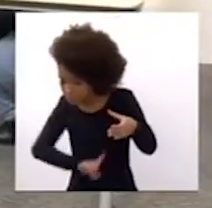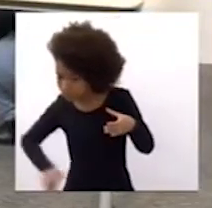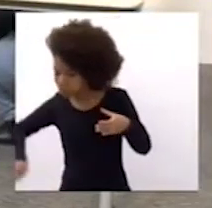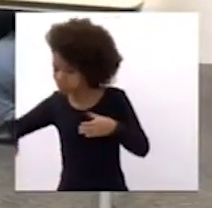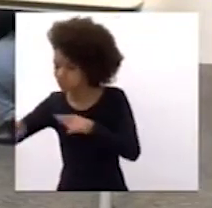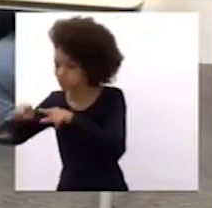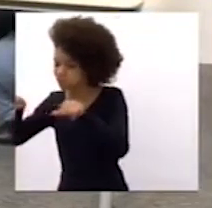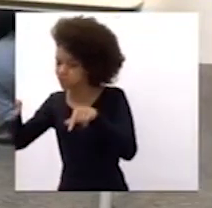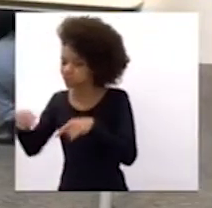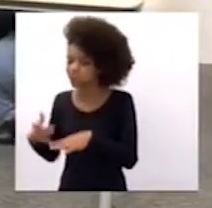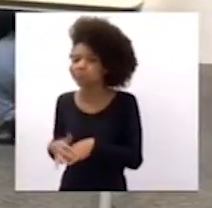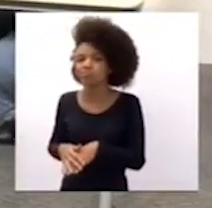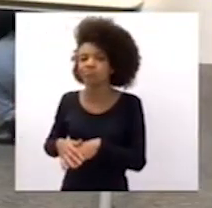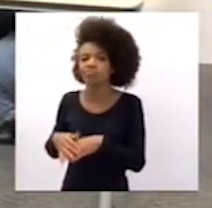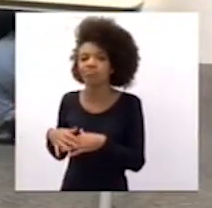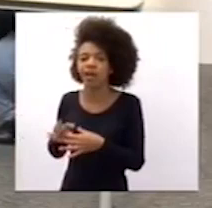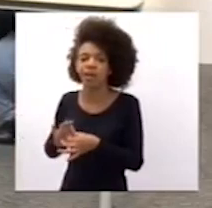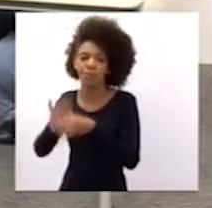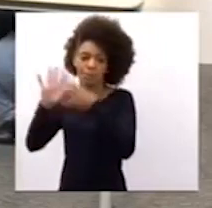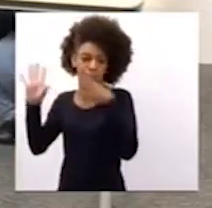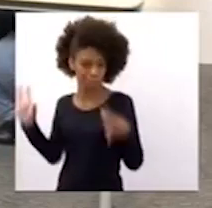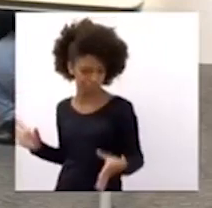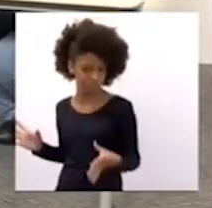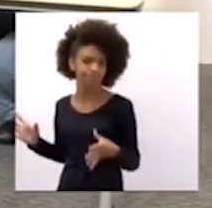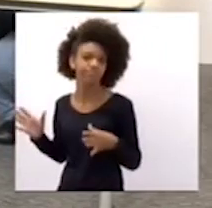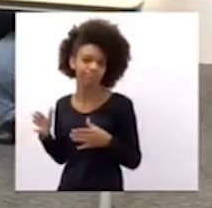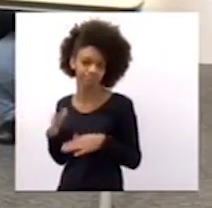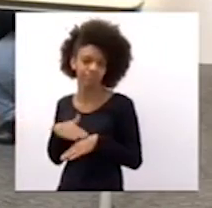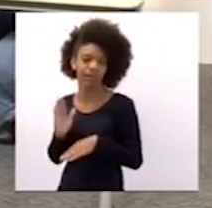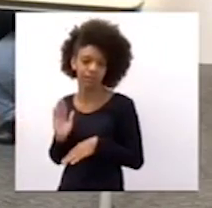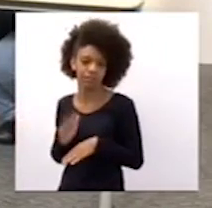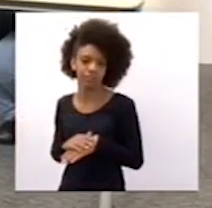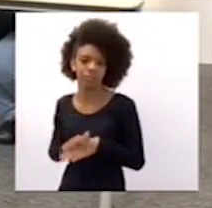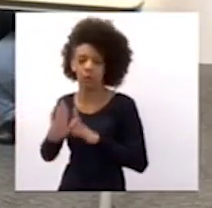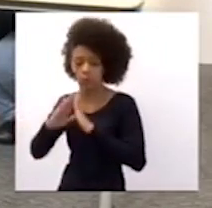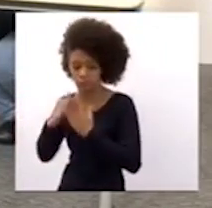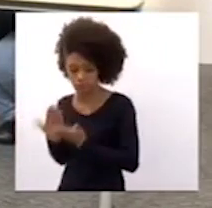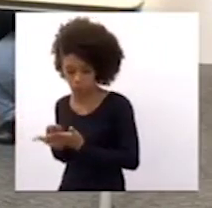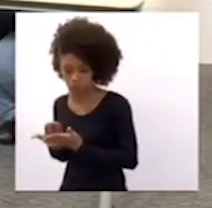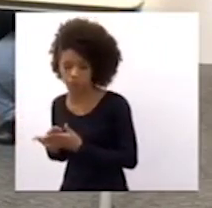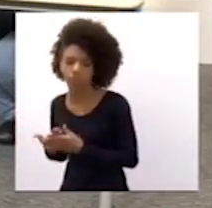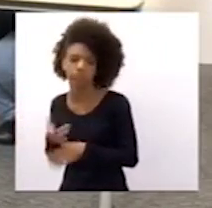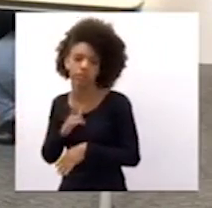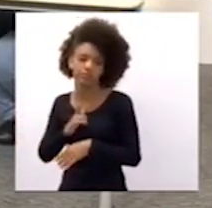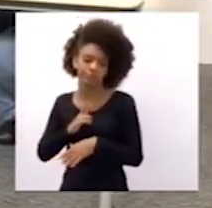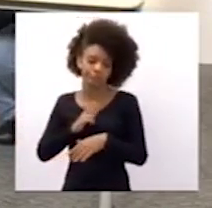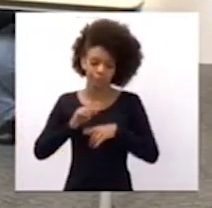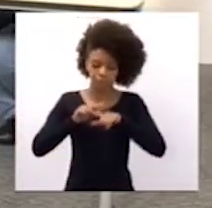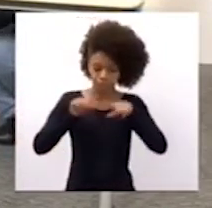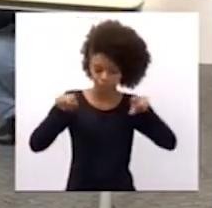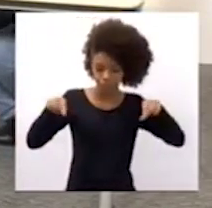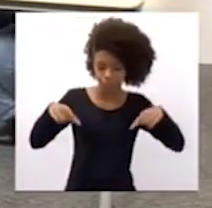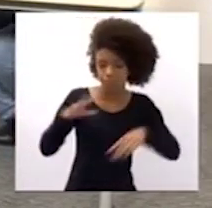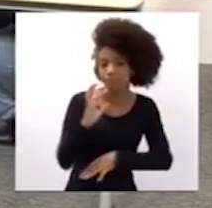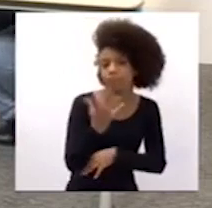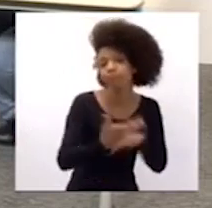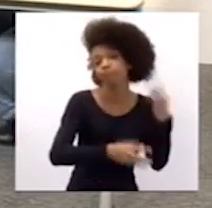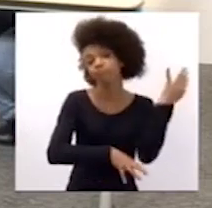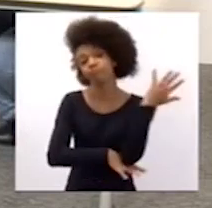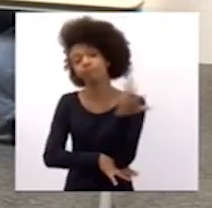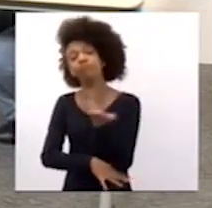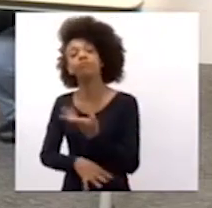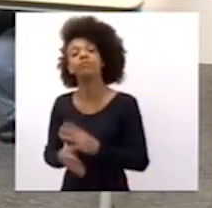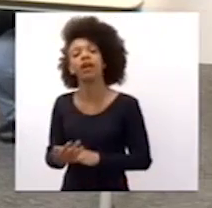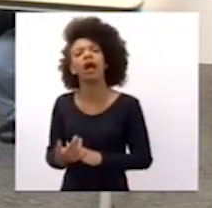escola, né? Como o pátio, deixava eles mais à vontade. Escola que tenha o ar livre, né? Isso, debaixo de uma... Eu trabalhei numa escola que tinha uma